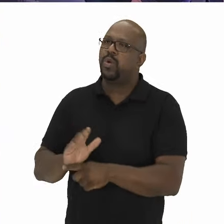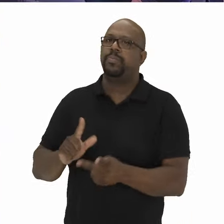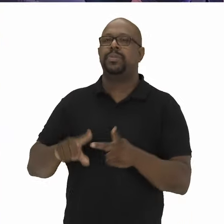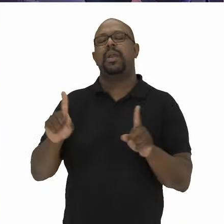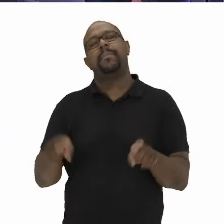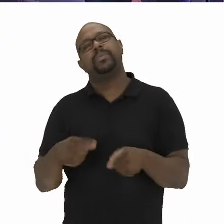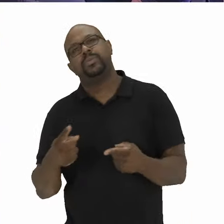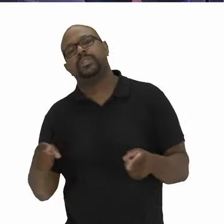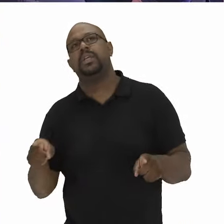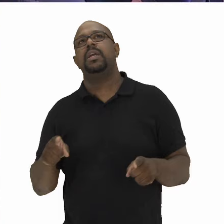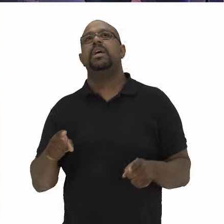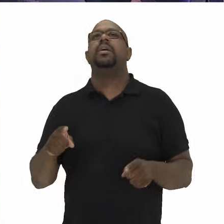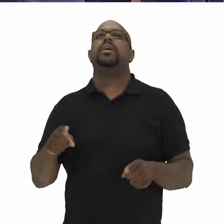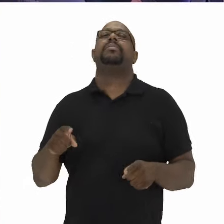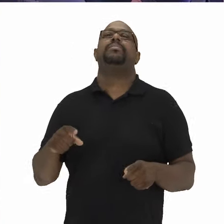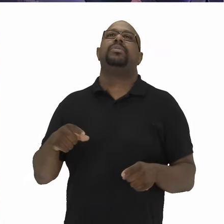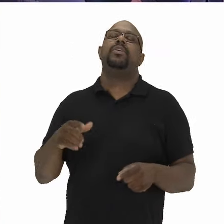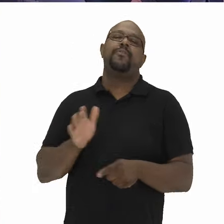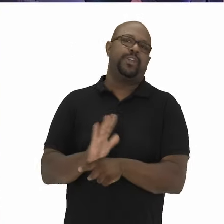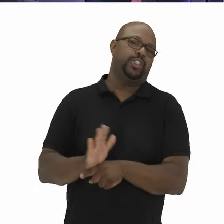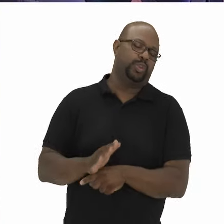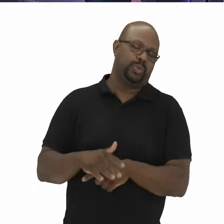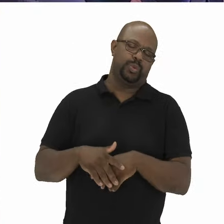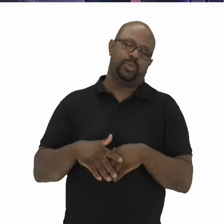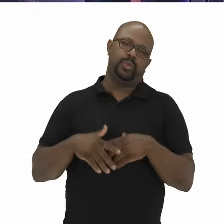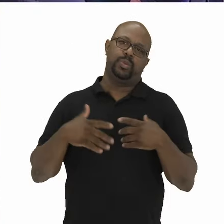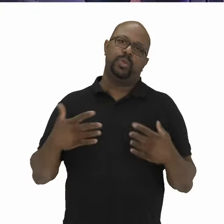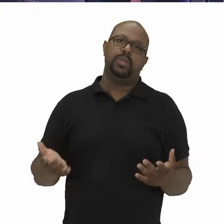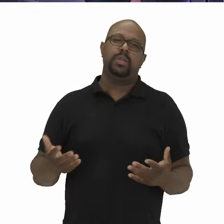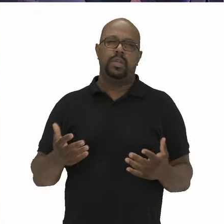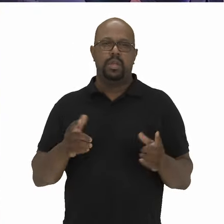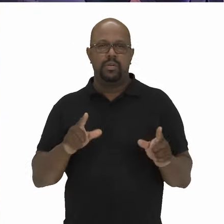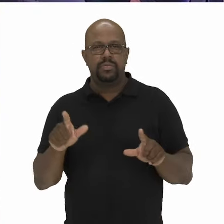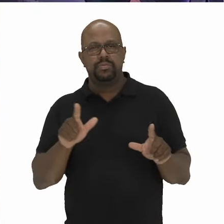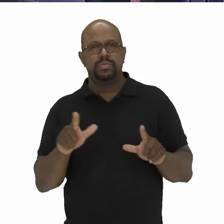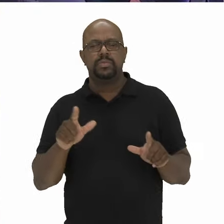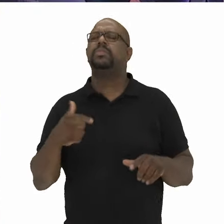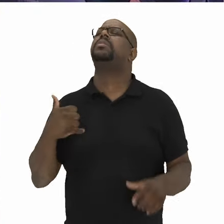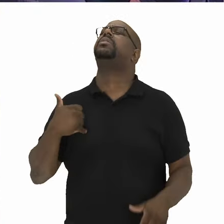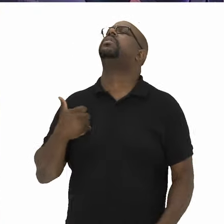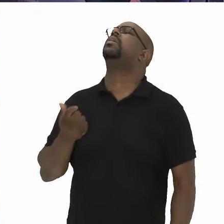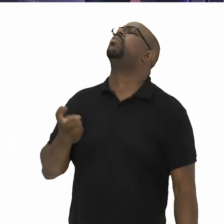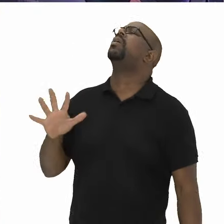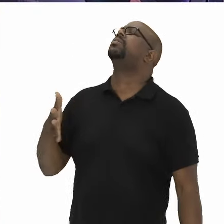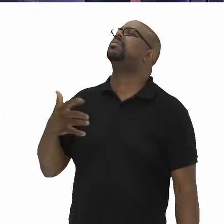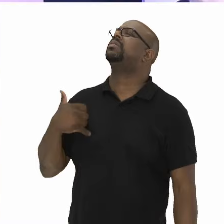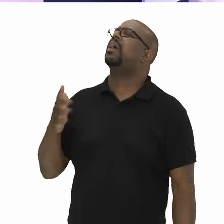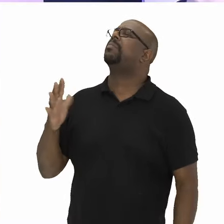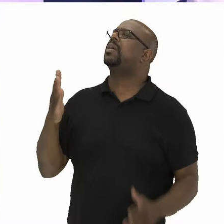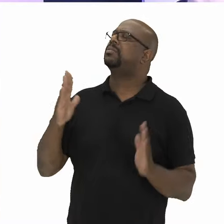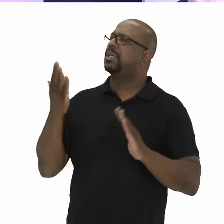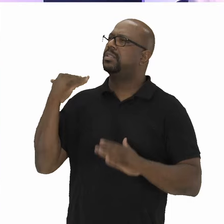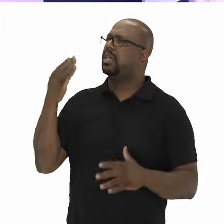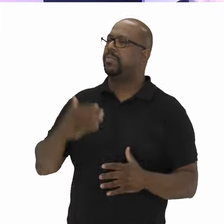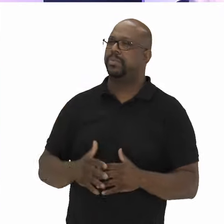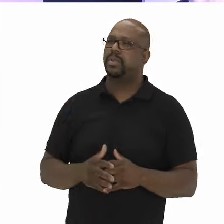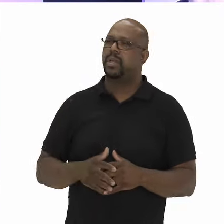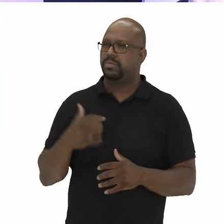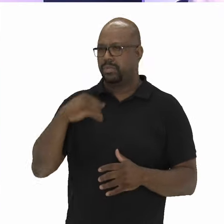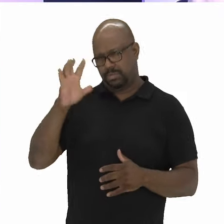filmes por músicas por vídeos né E aí foi quando você tinha quantos anos já nessa